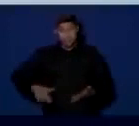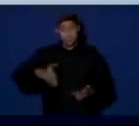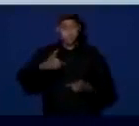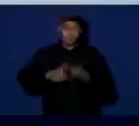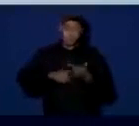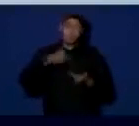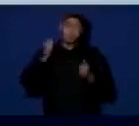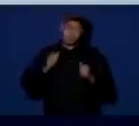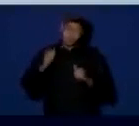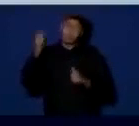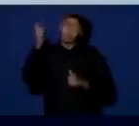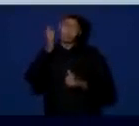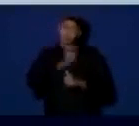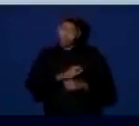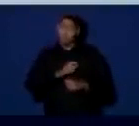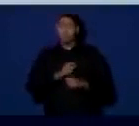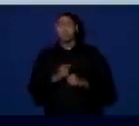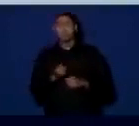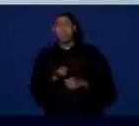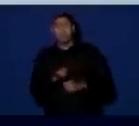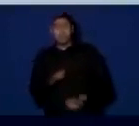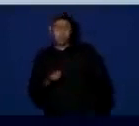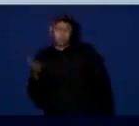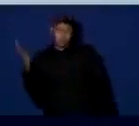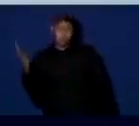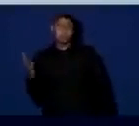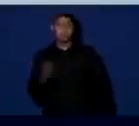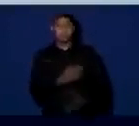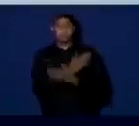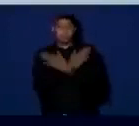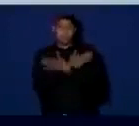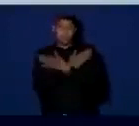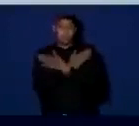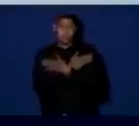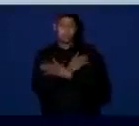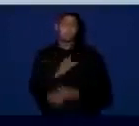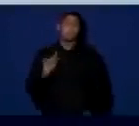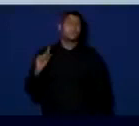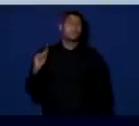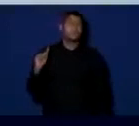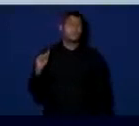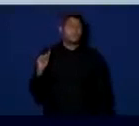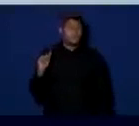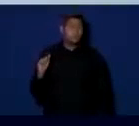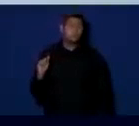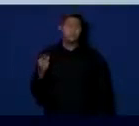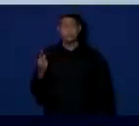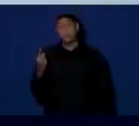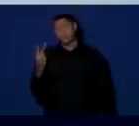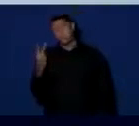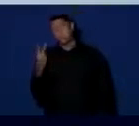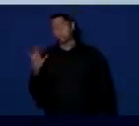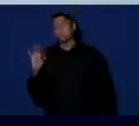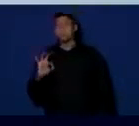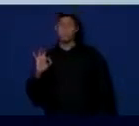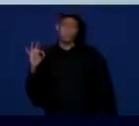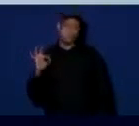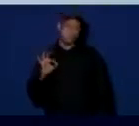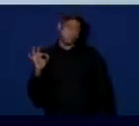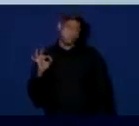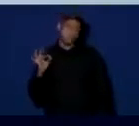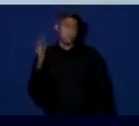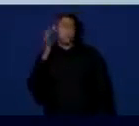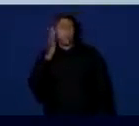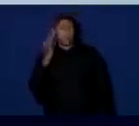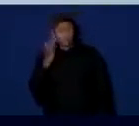trabalho pode alcançar incríveis números, né, o desemprego, de nível de 2%. E